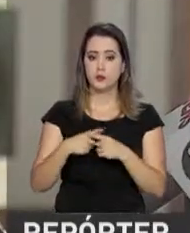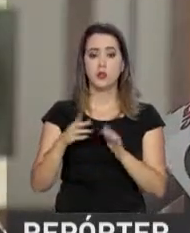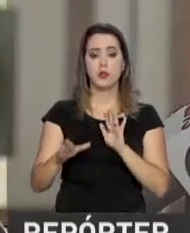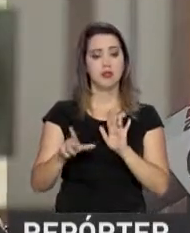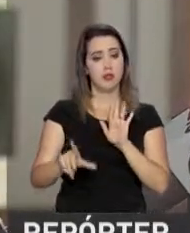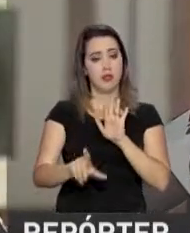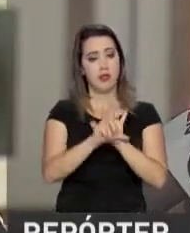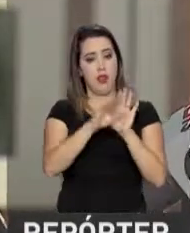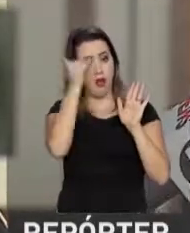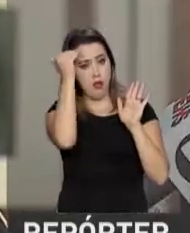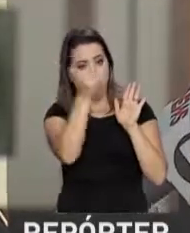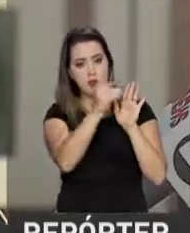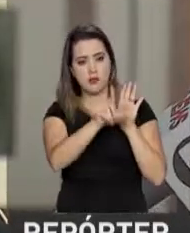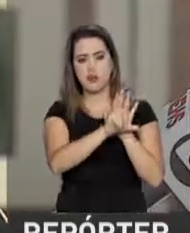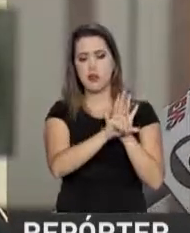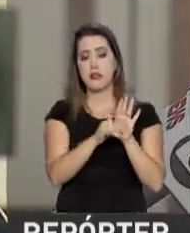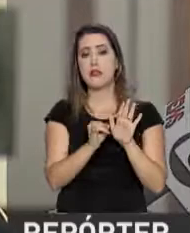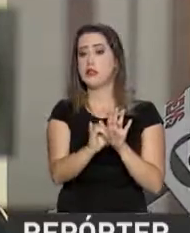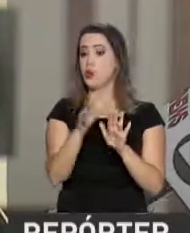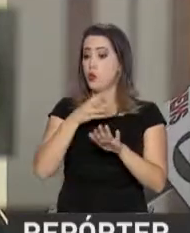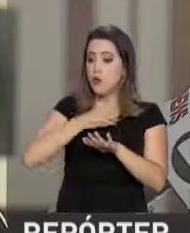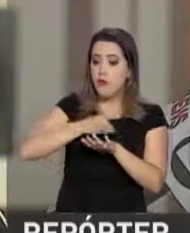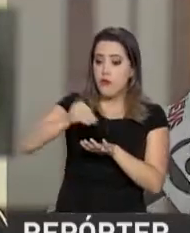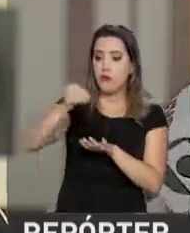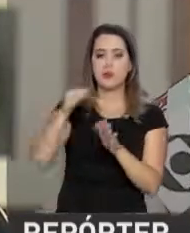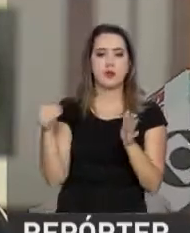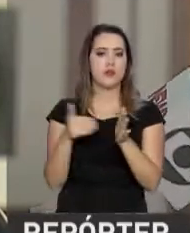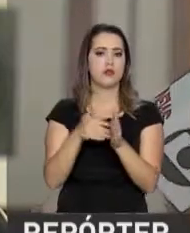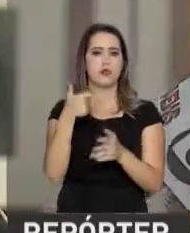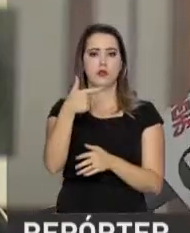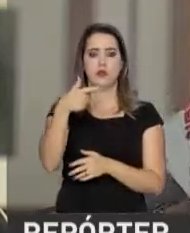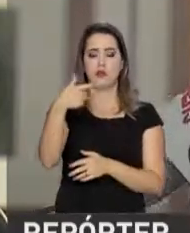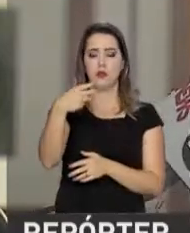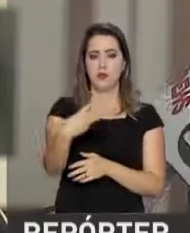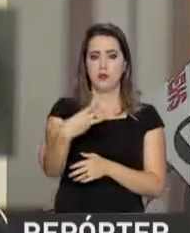na lei, que aqueles que não enviarem essas informações até o dia 23